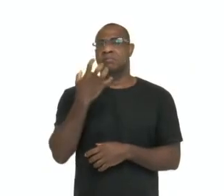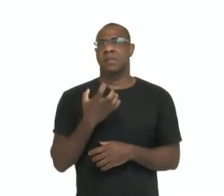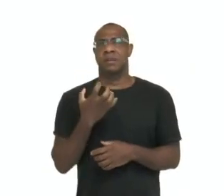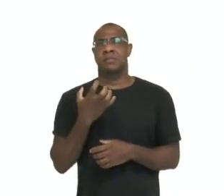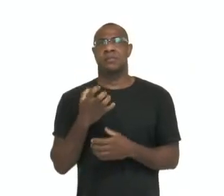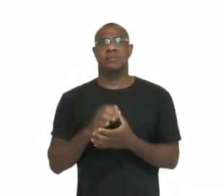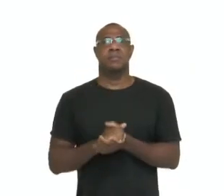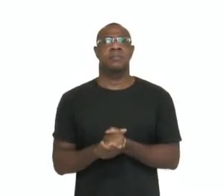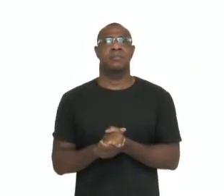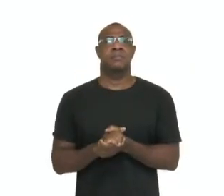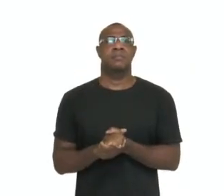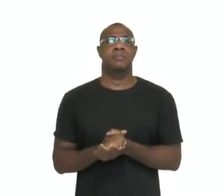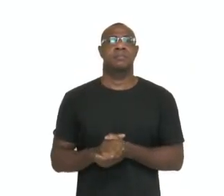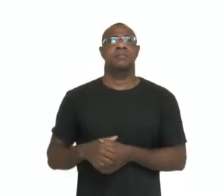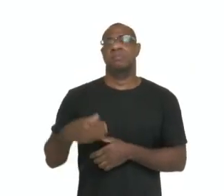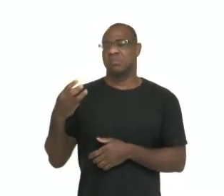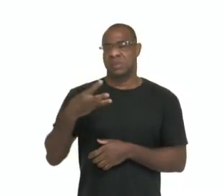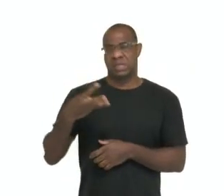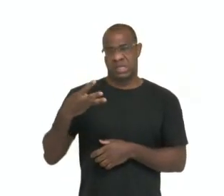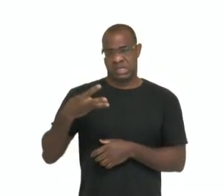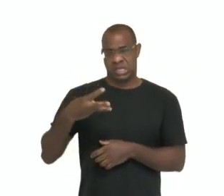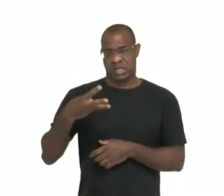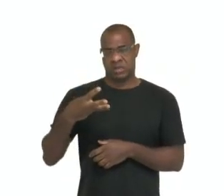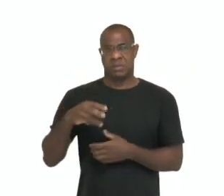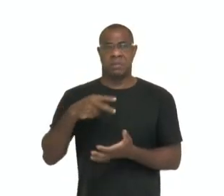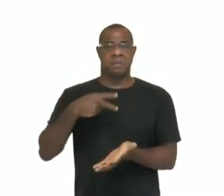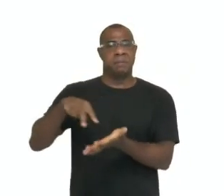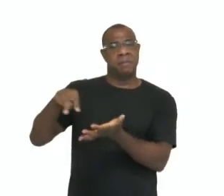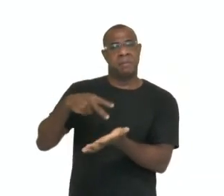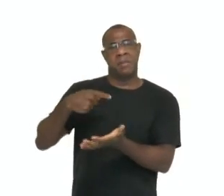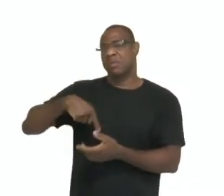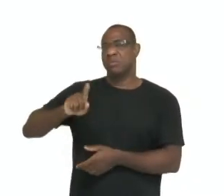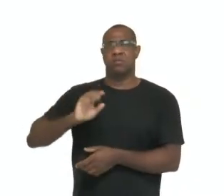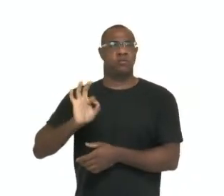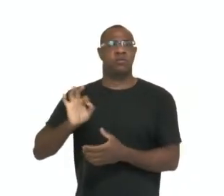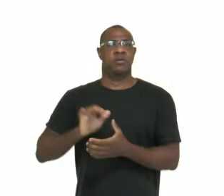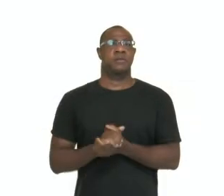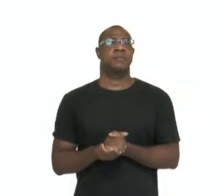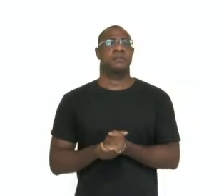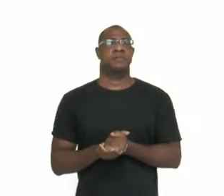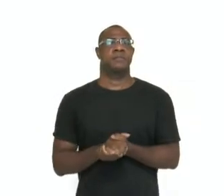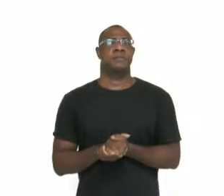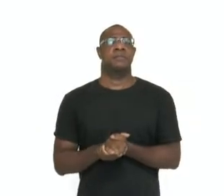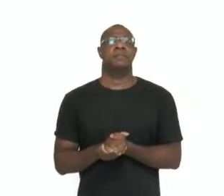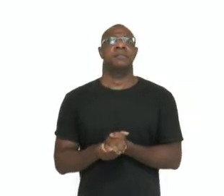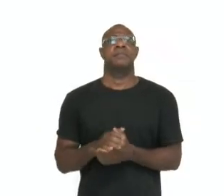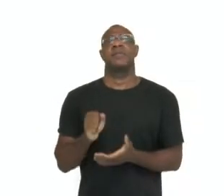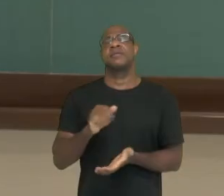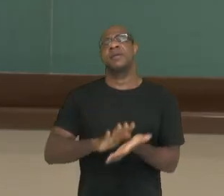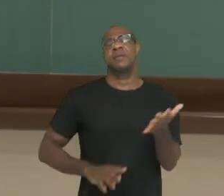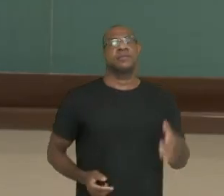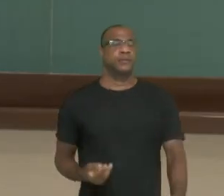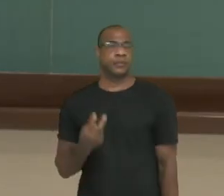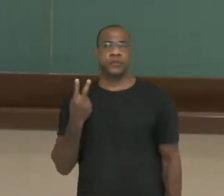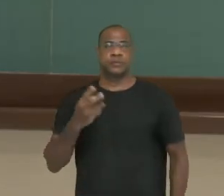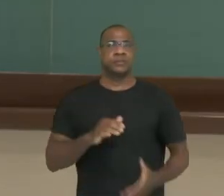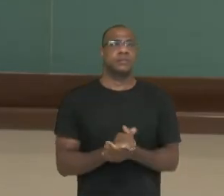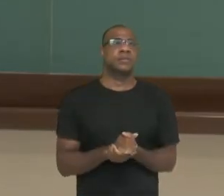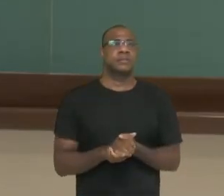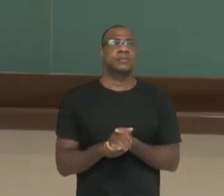Ao terceiro baile não fui, e aqui tive o apoio de Escobar. A atividade 2,